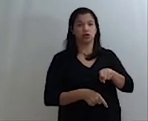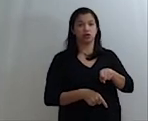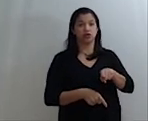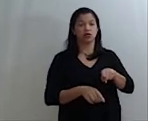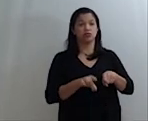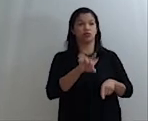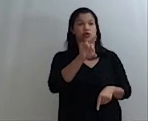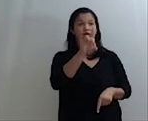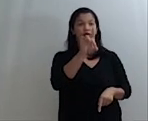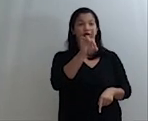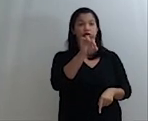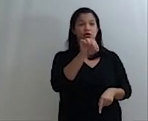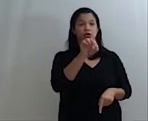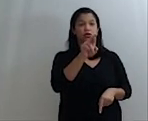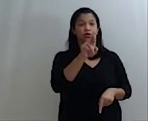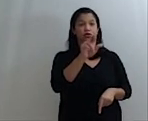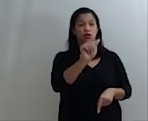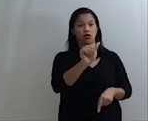linha